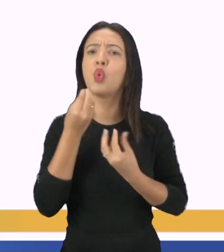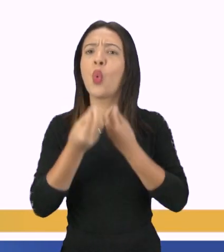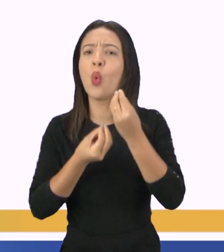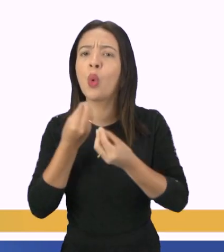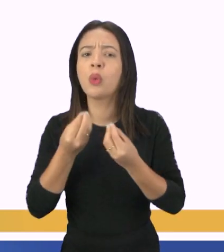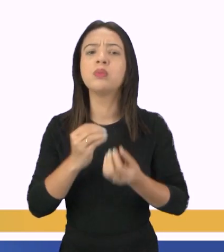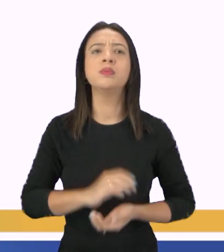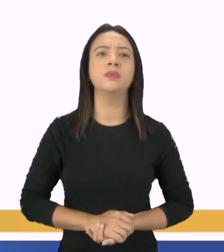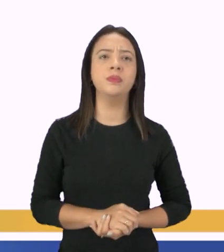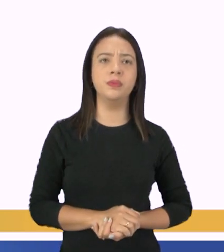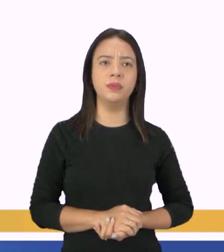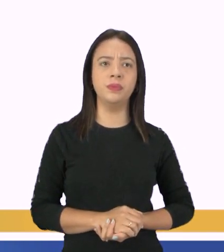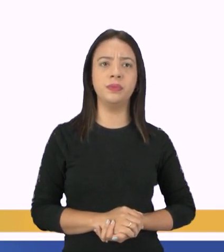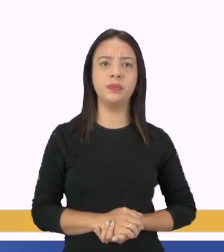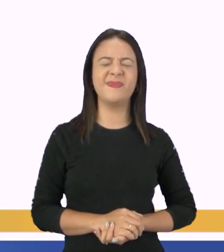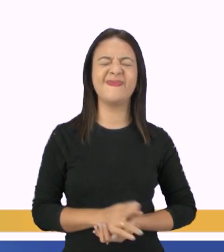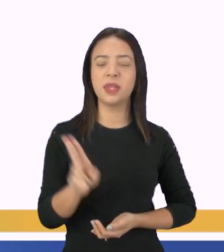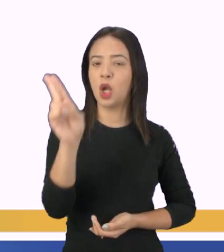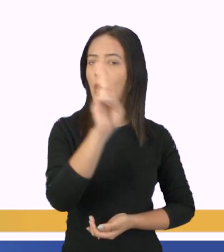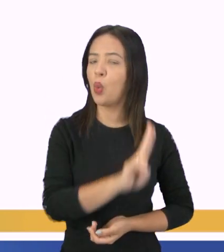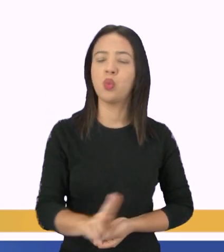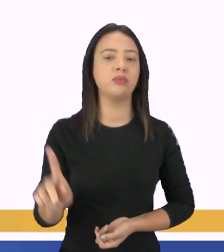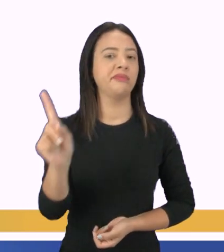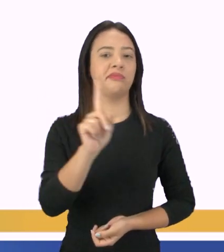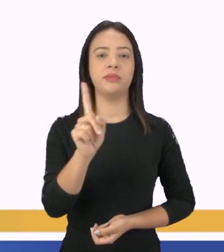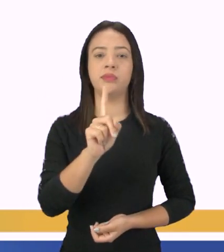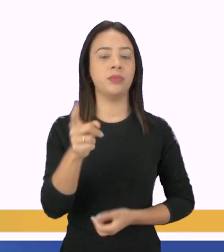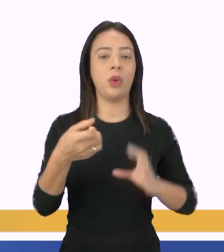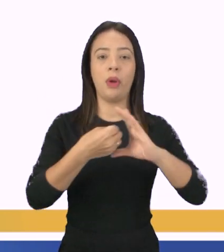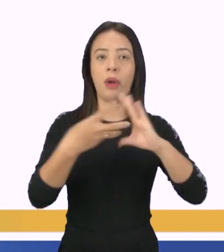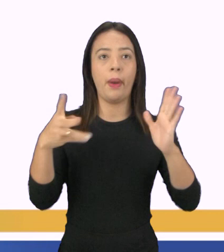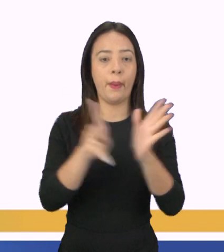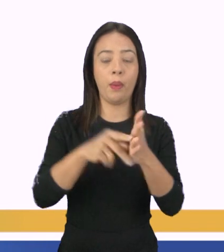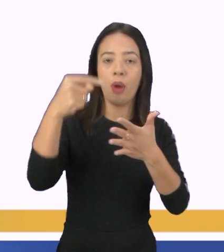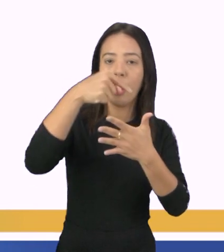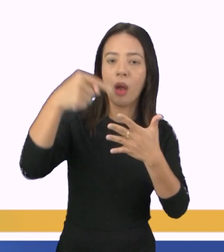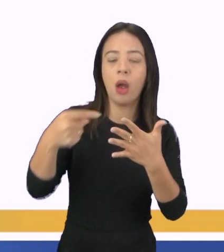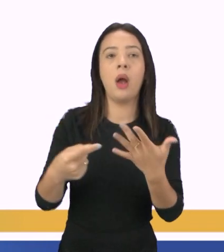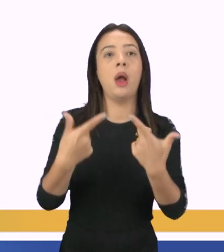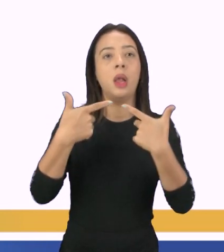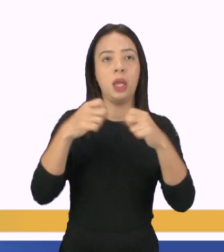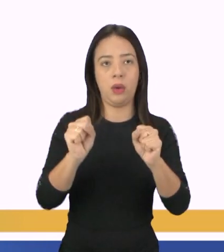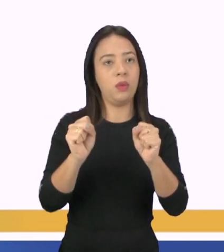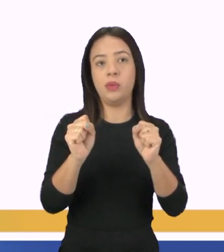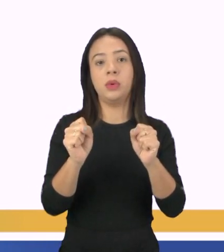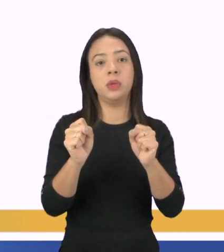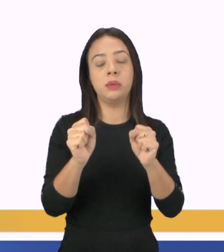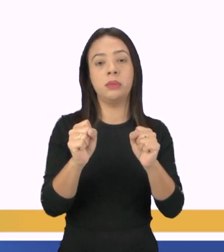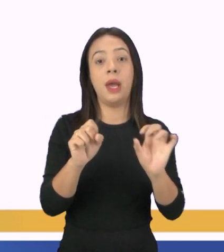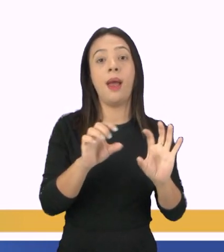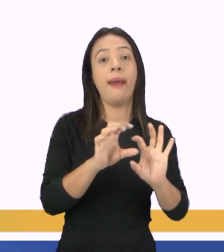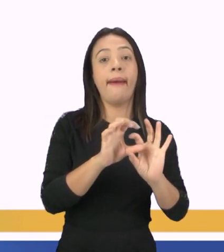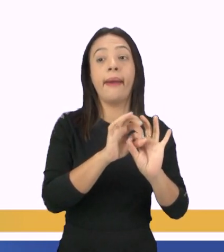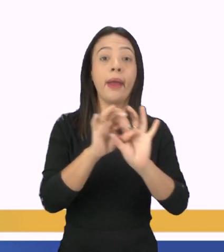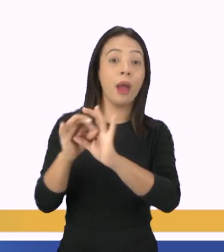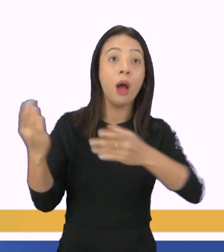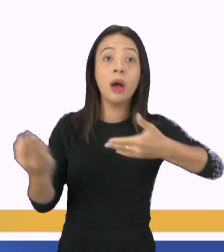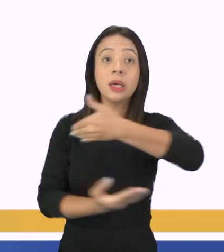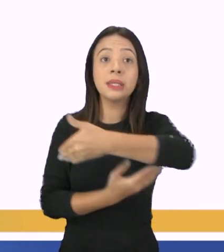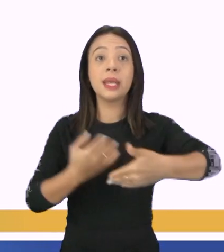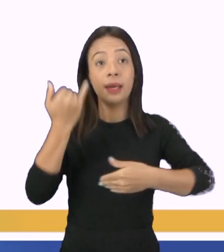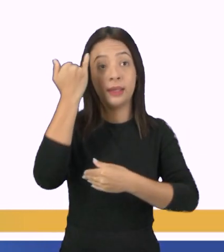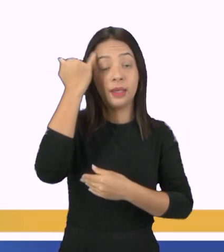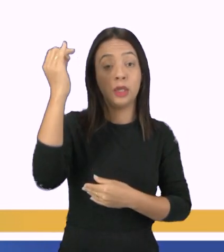justaposição. Não faz uso de elementos linguísticos para relacionar as ideias que são apenas colocadas lado a